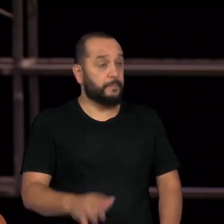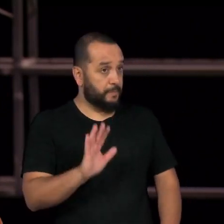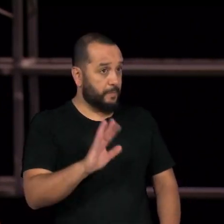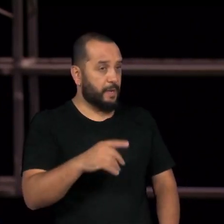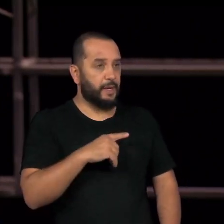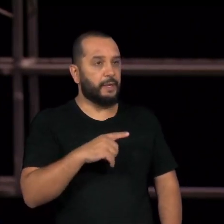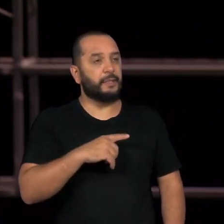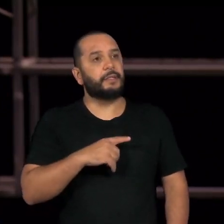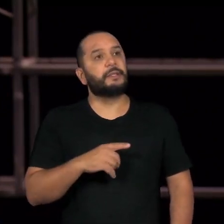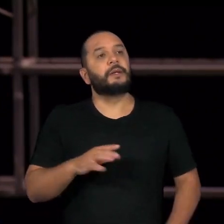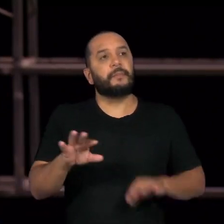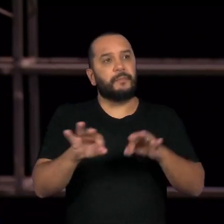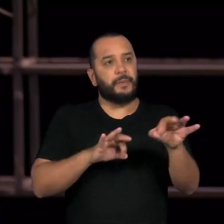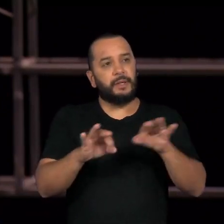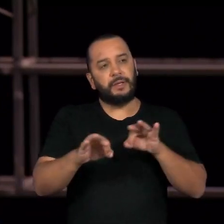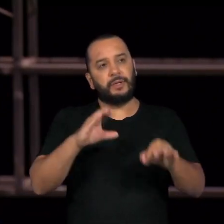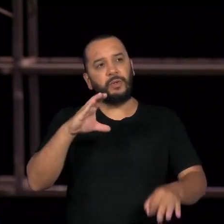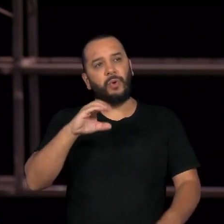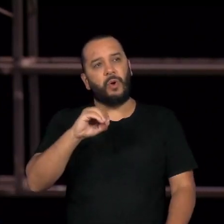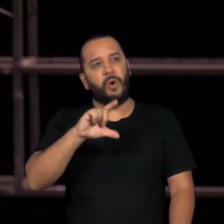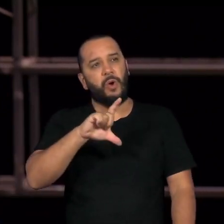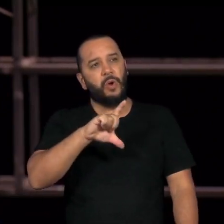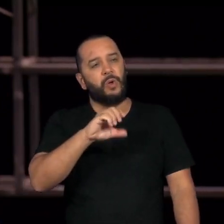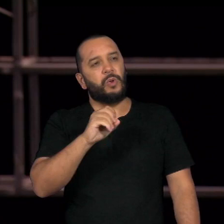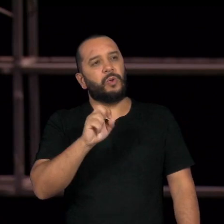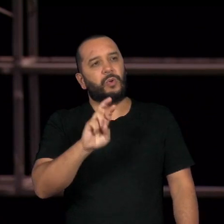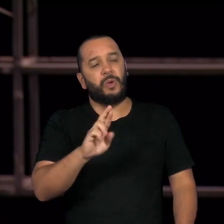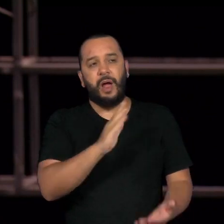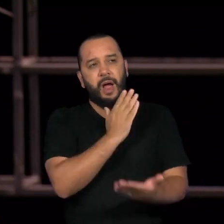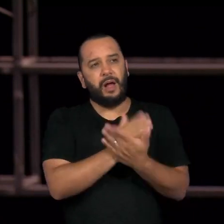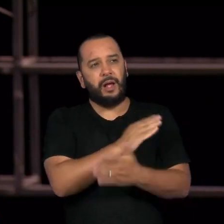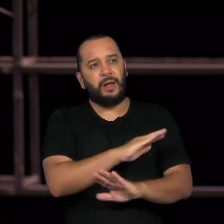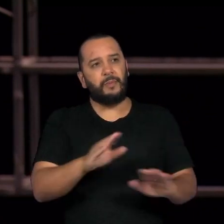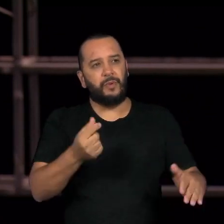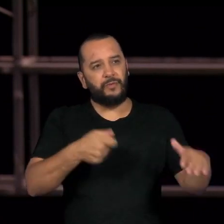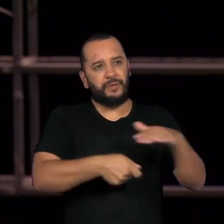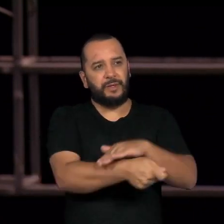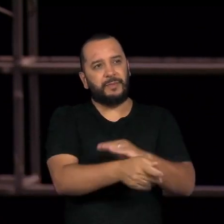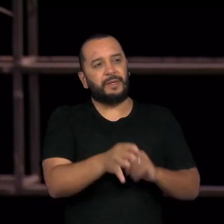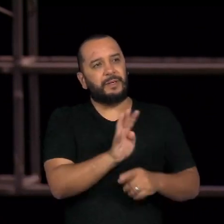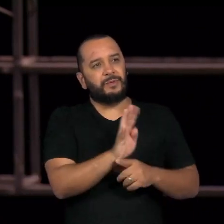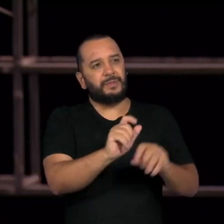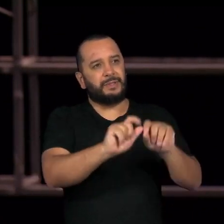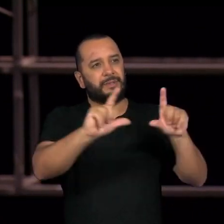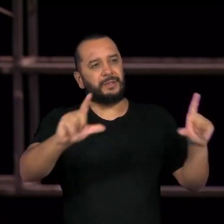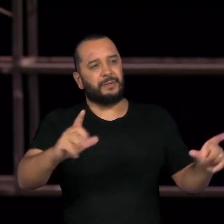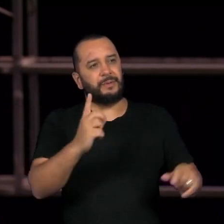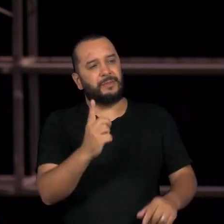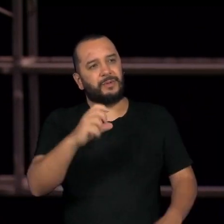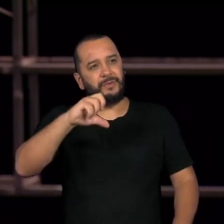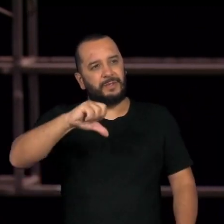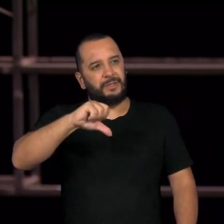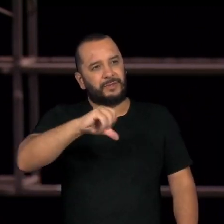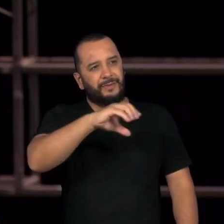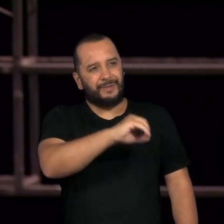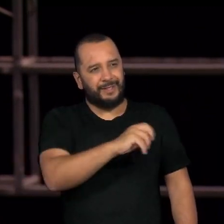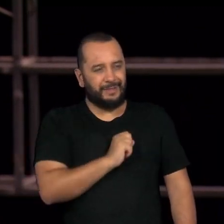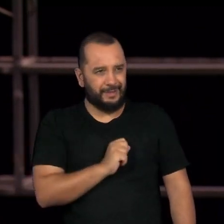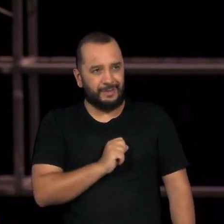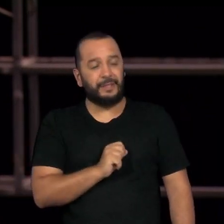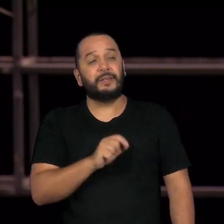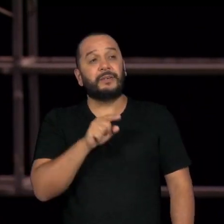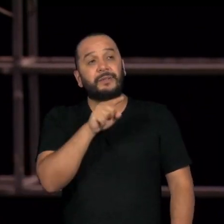acabou com o financiamento estatal, né, para o cinema em 1990. E aí, por conta disso, o seu primeiro longa-metragem, O